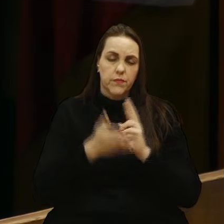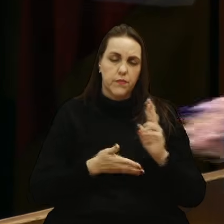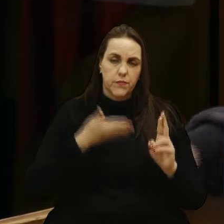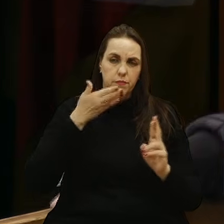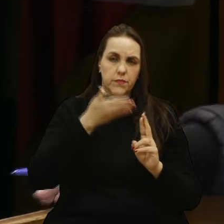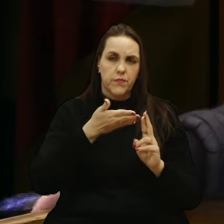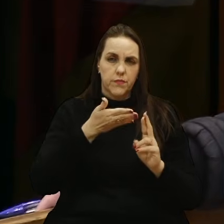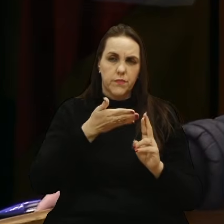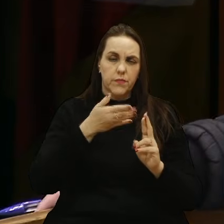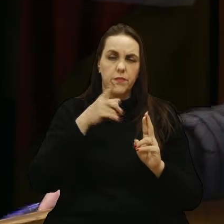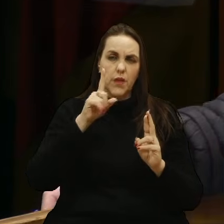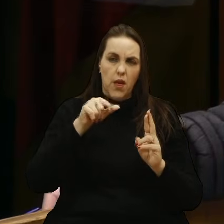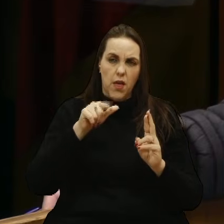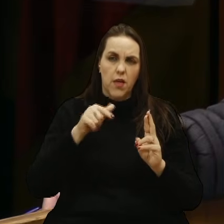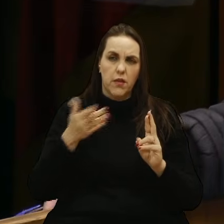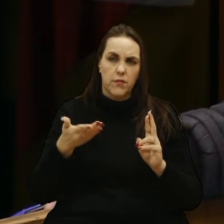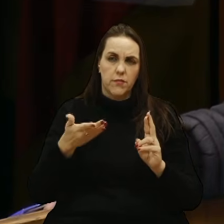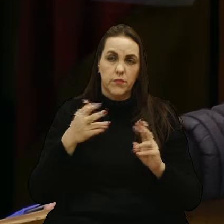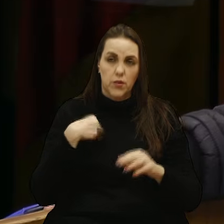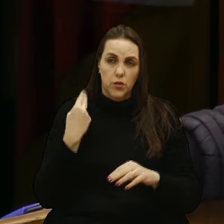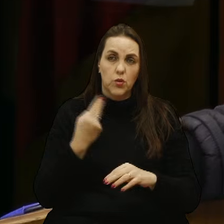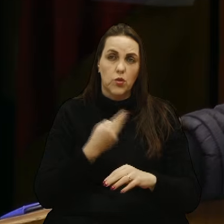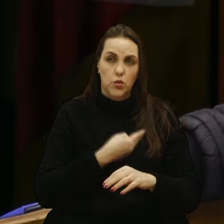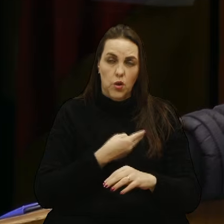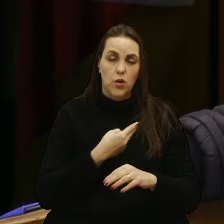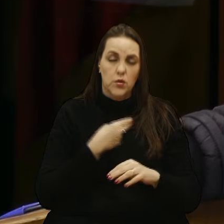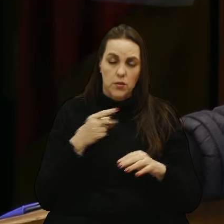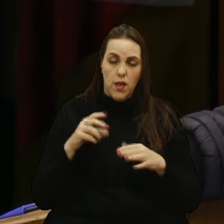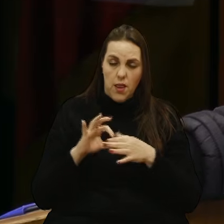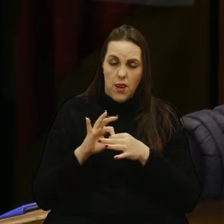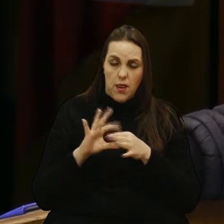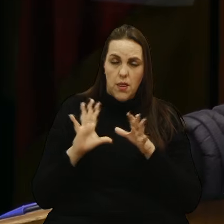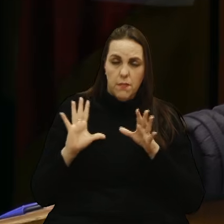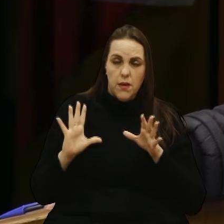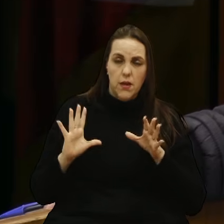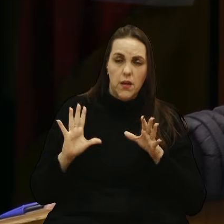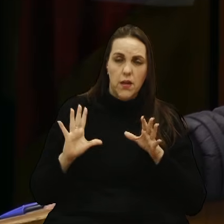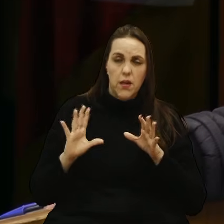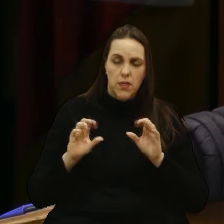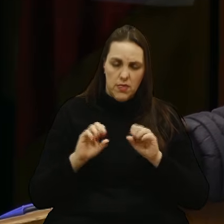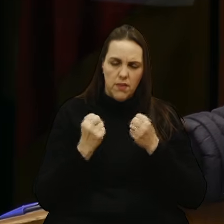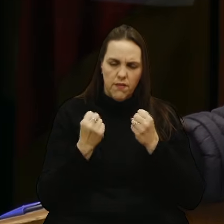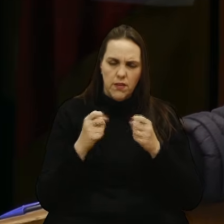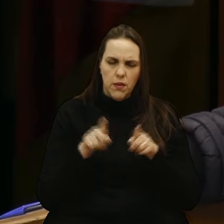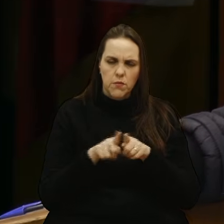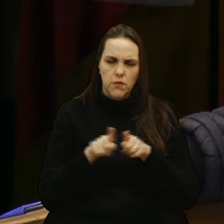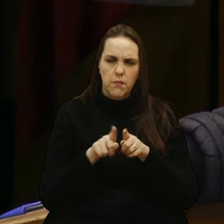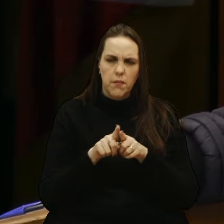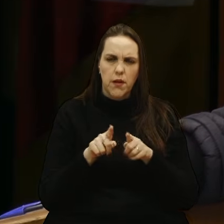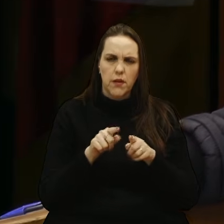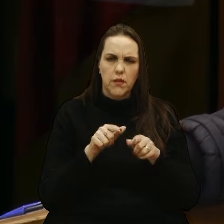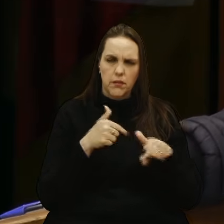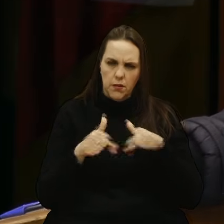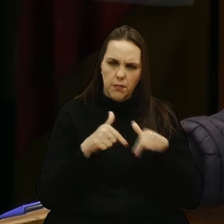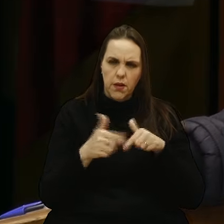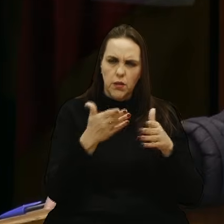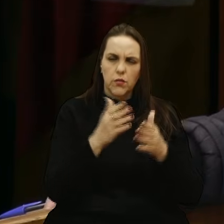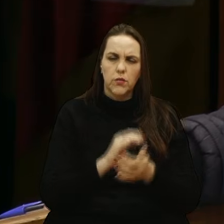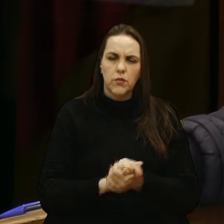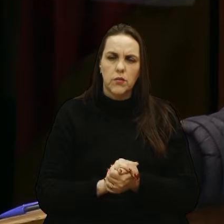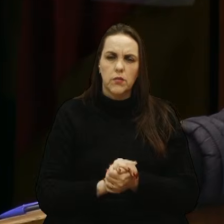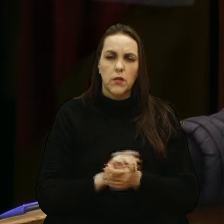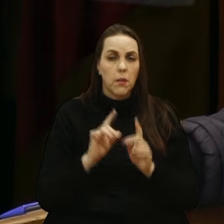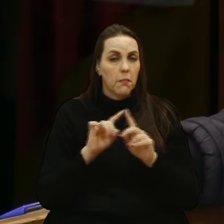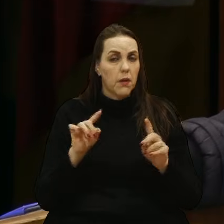referência é que nós, como liberais, defendemos também os trabalhadores. Mas a